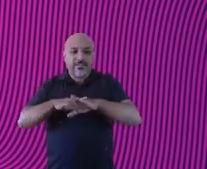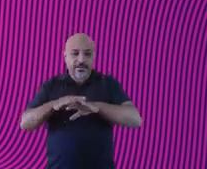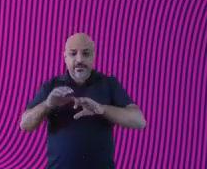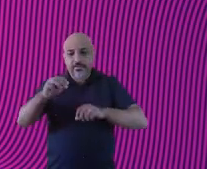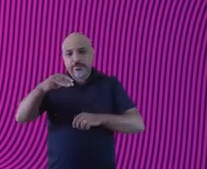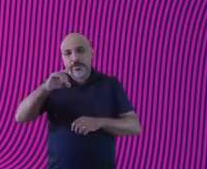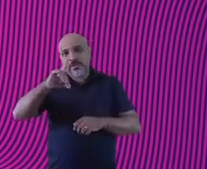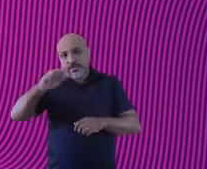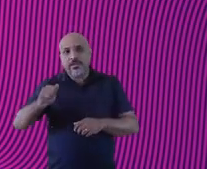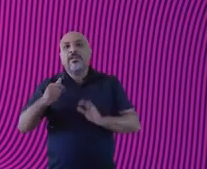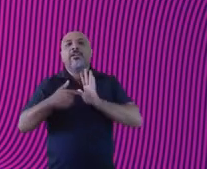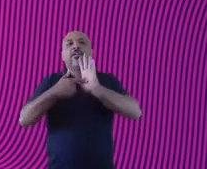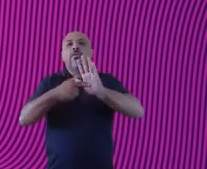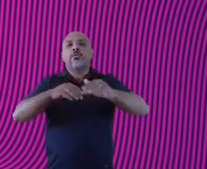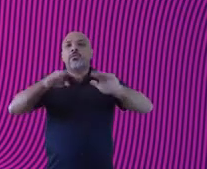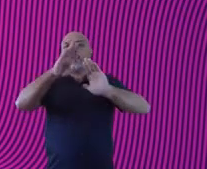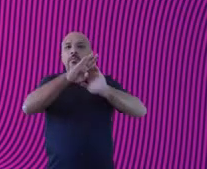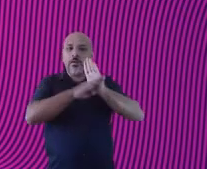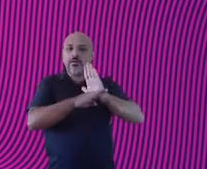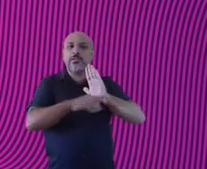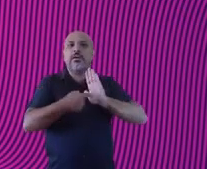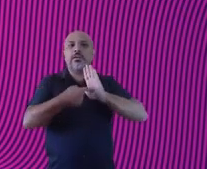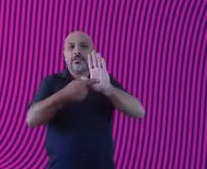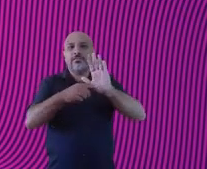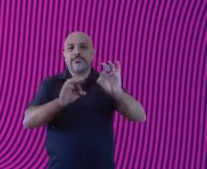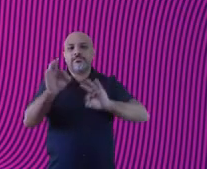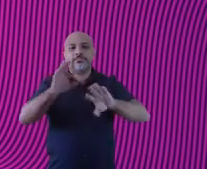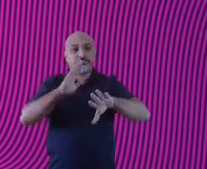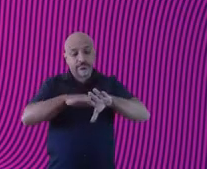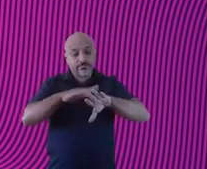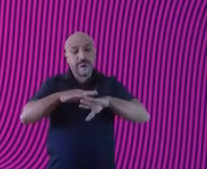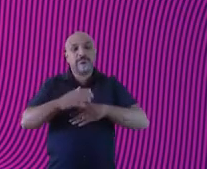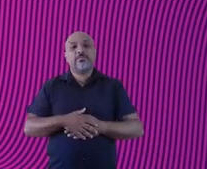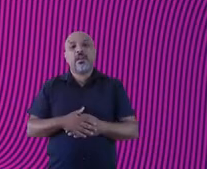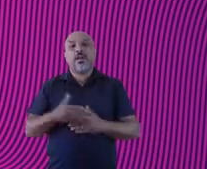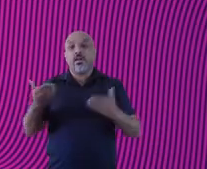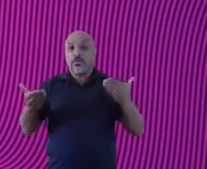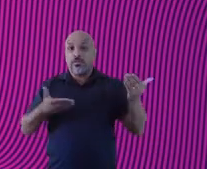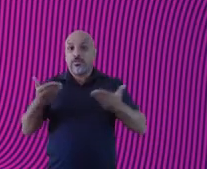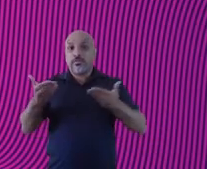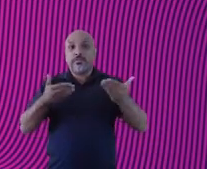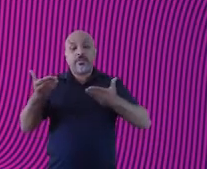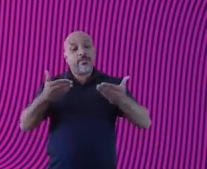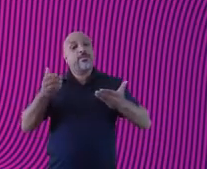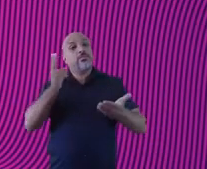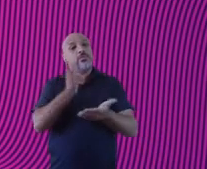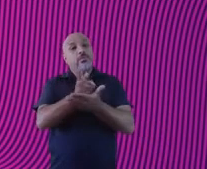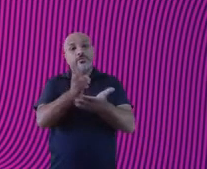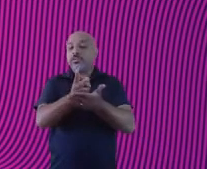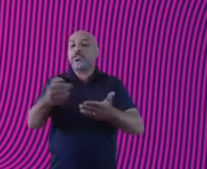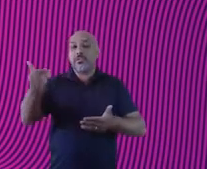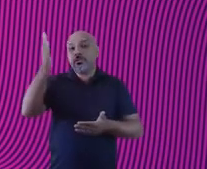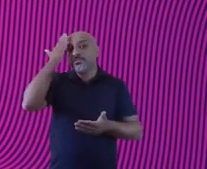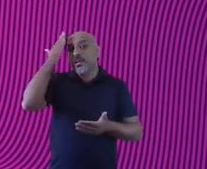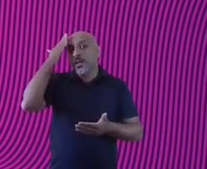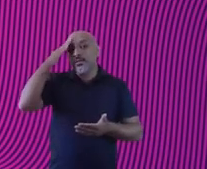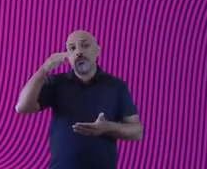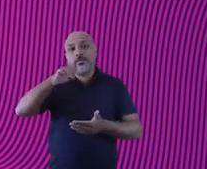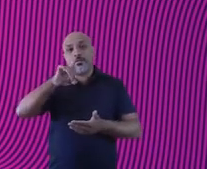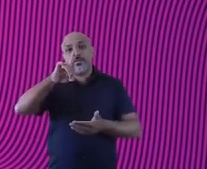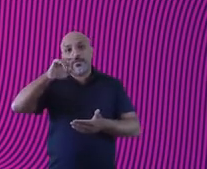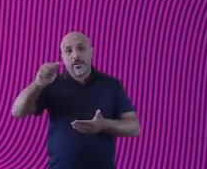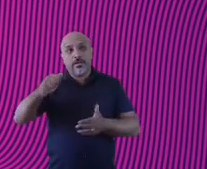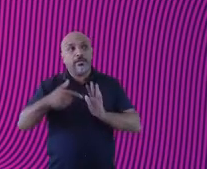como um padrão para manutenção, era um tratamento contínuo, mas a gente sabe que a lenalidomida